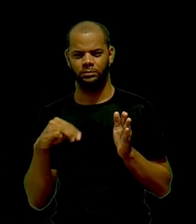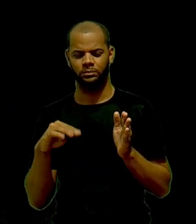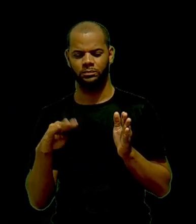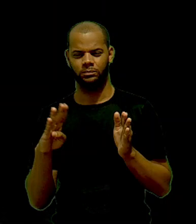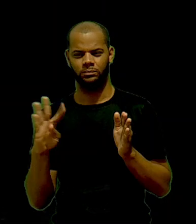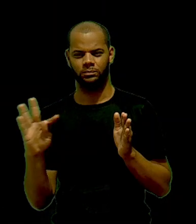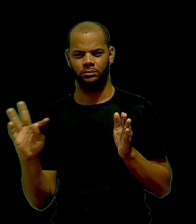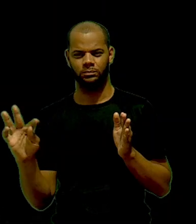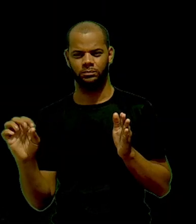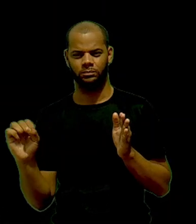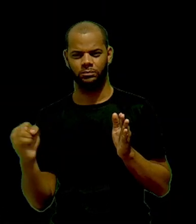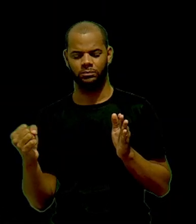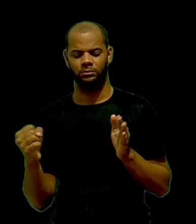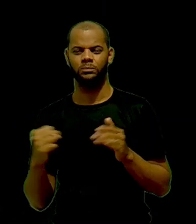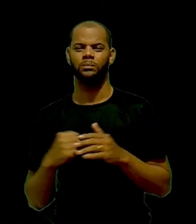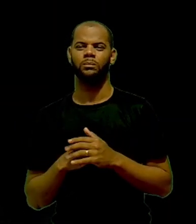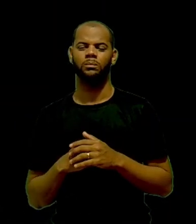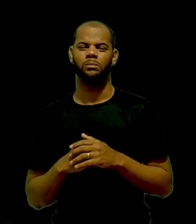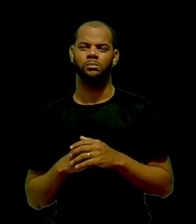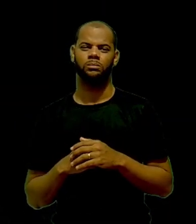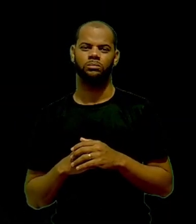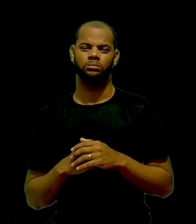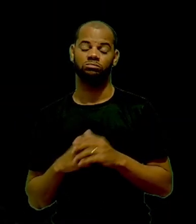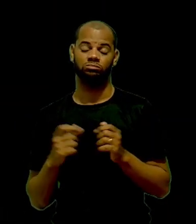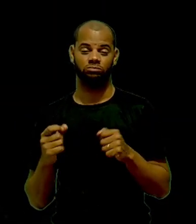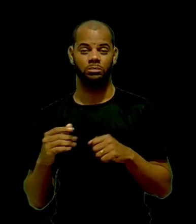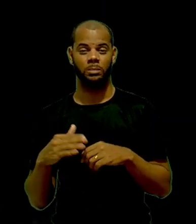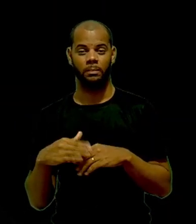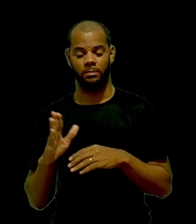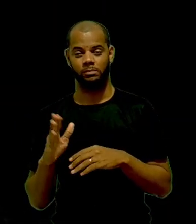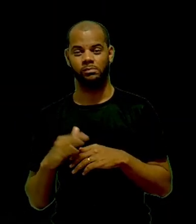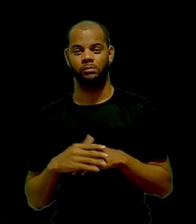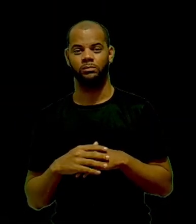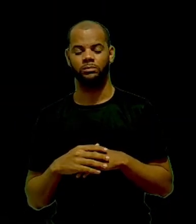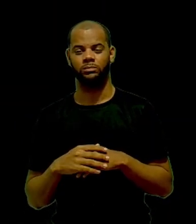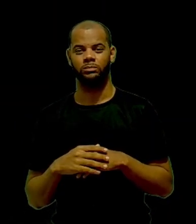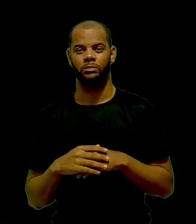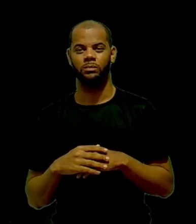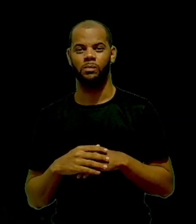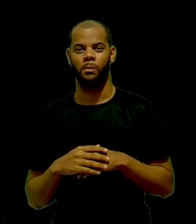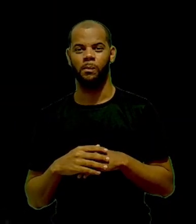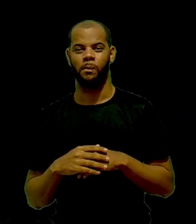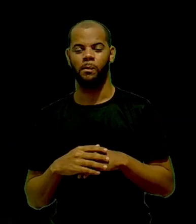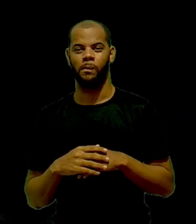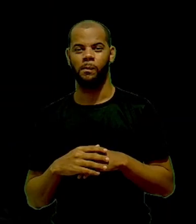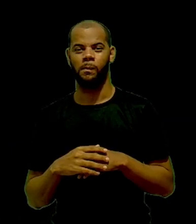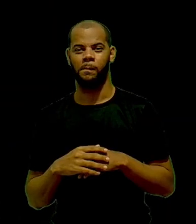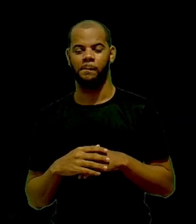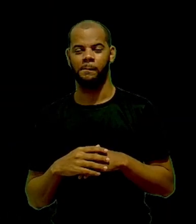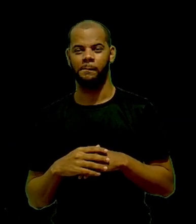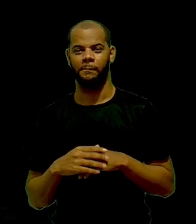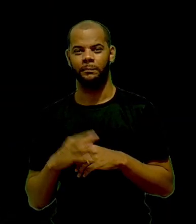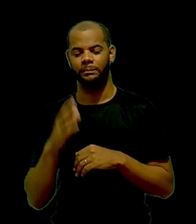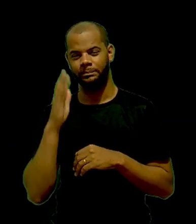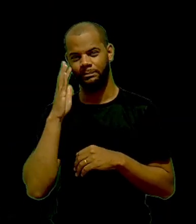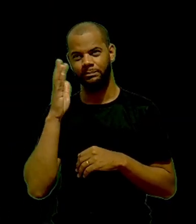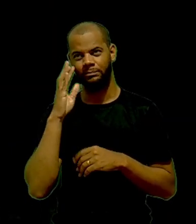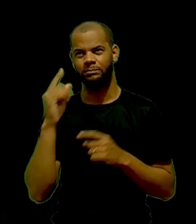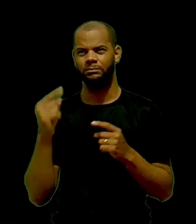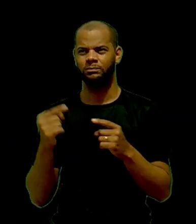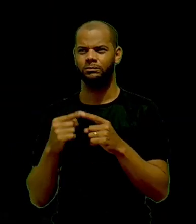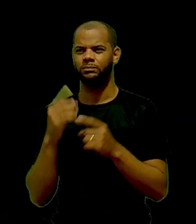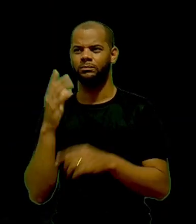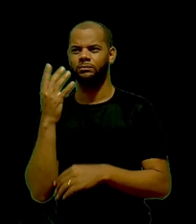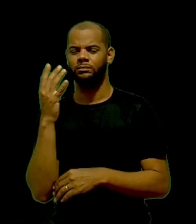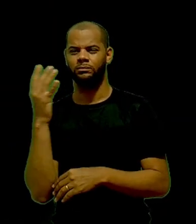capacidade instalada, ou pode ir para mais, na modularidade. Bom, vamos pensar então em impactos ambientais.